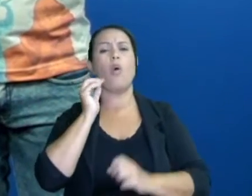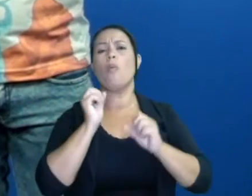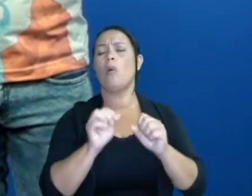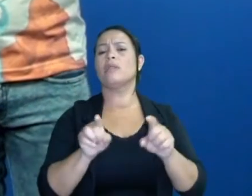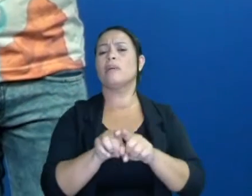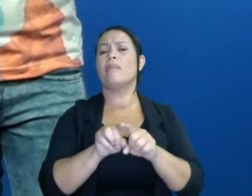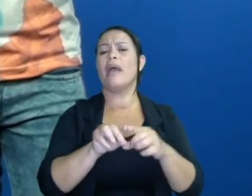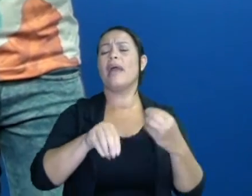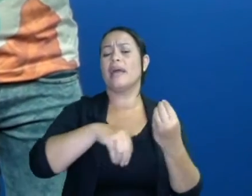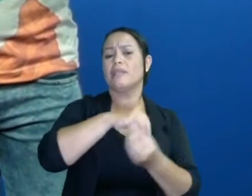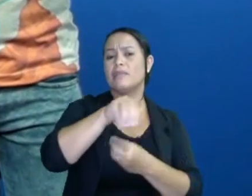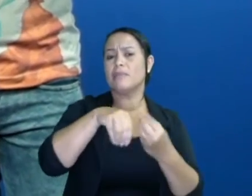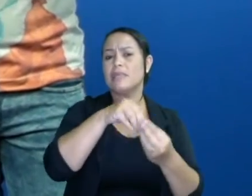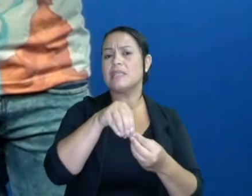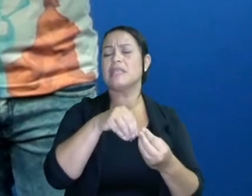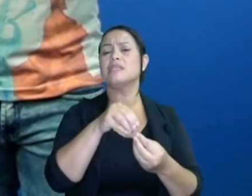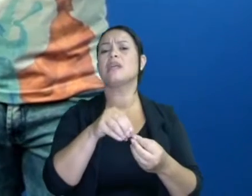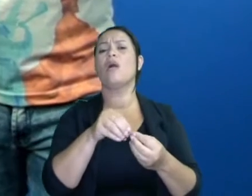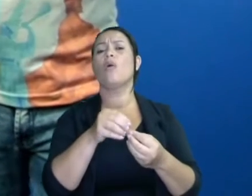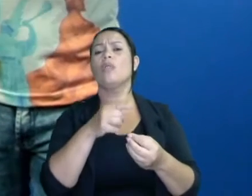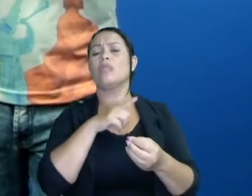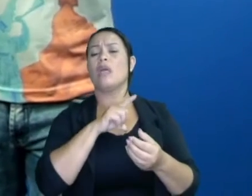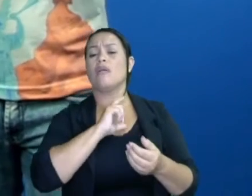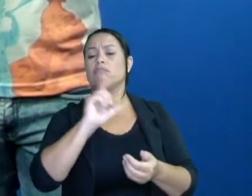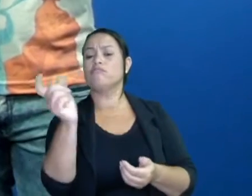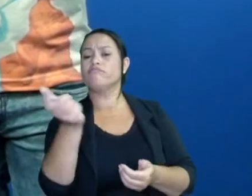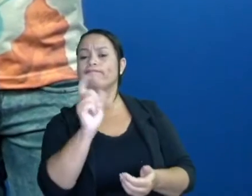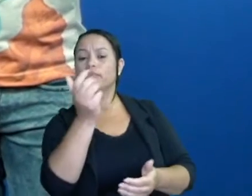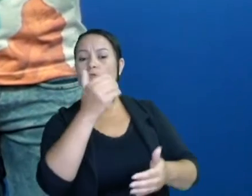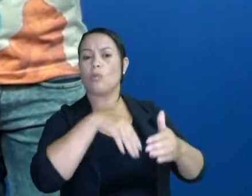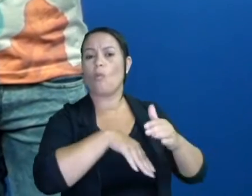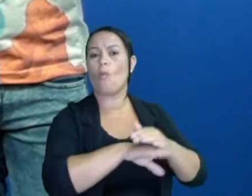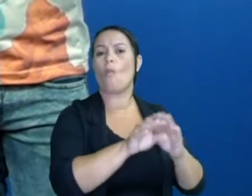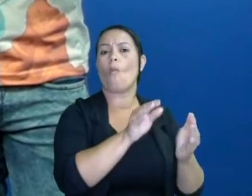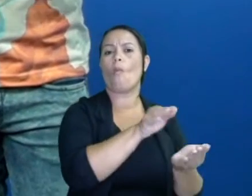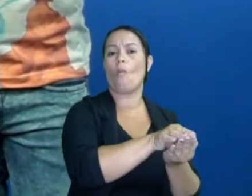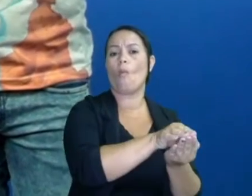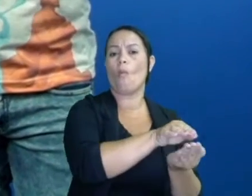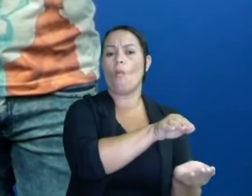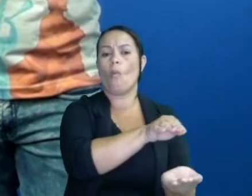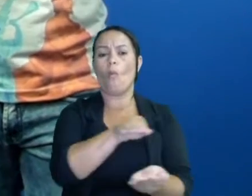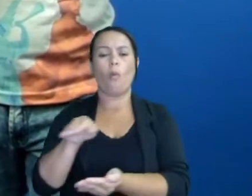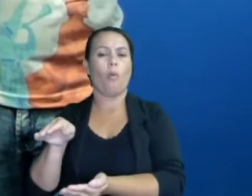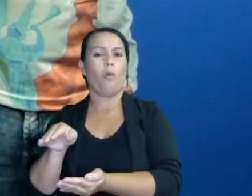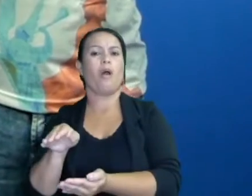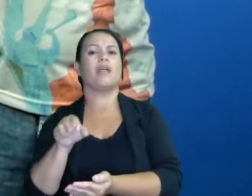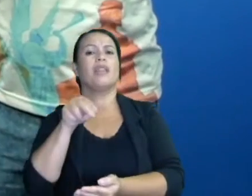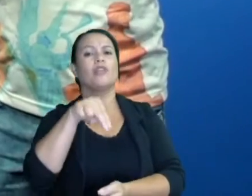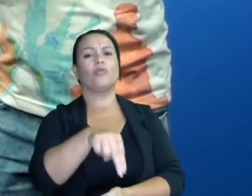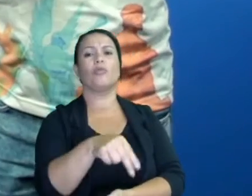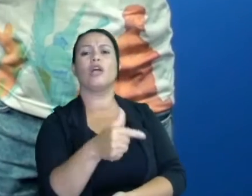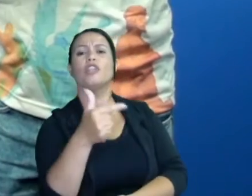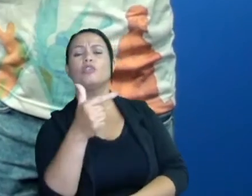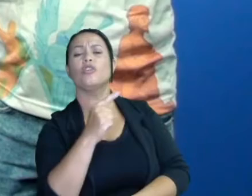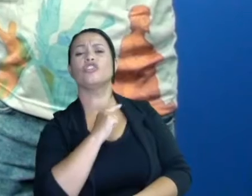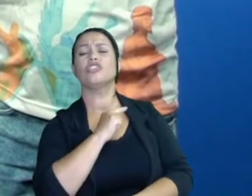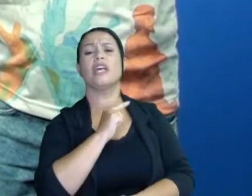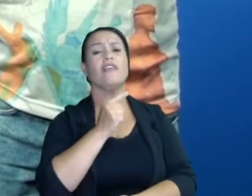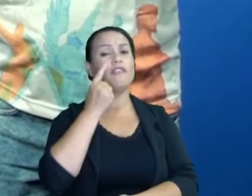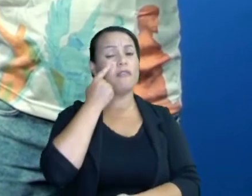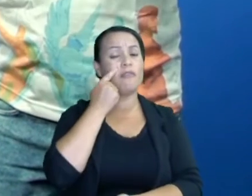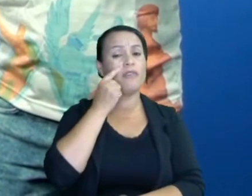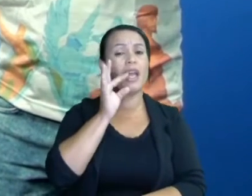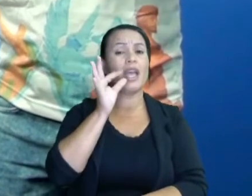inseminação artificial armazenada no nitrogênio líquido, fazer com que dezenas de éguas tenham filhos do